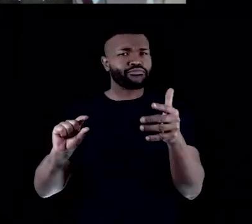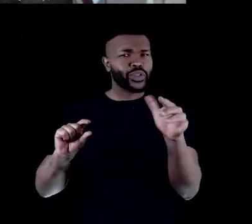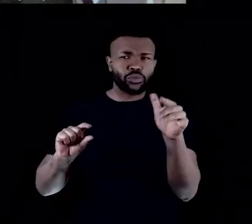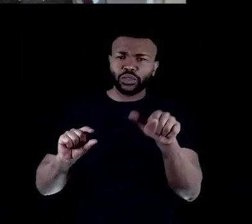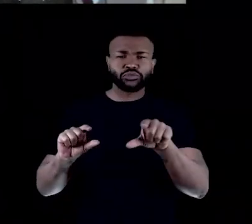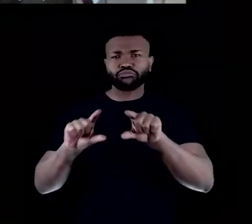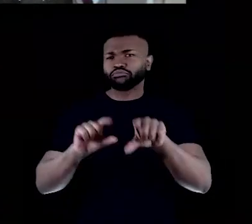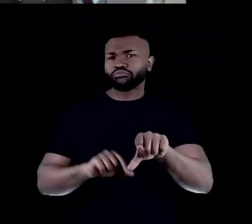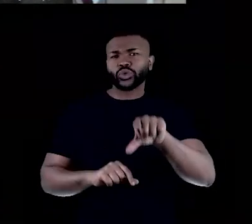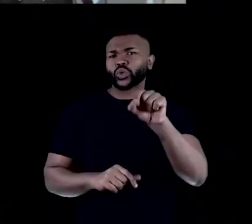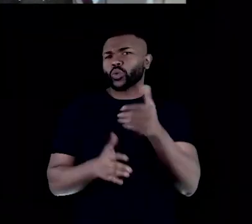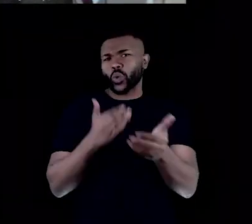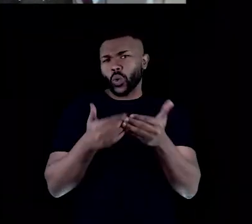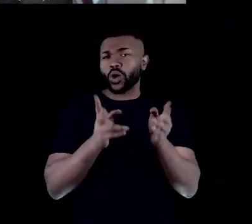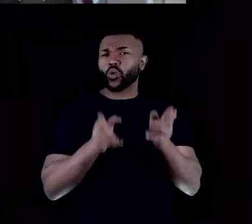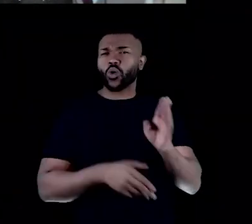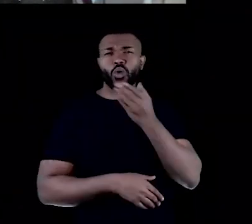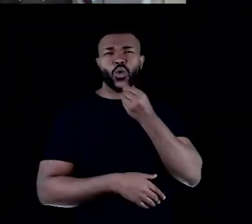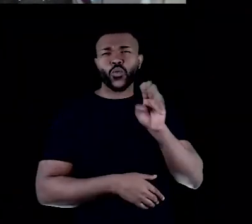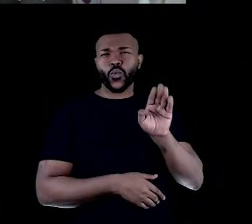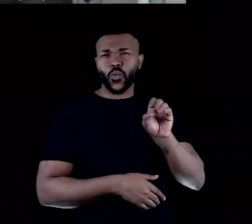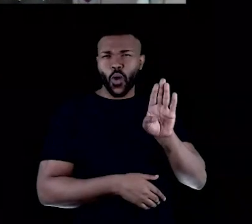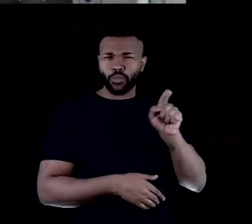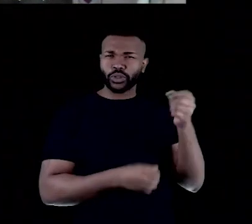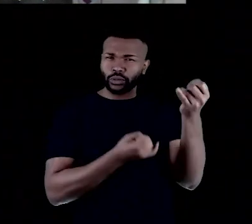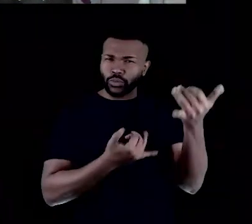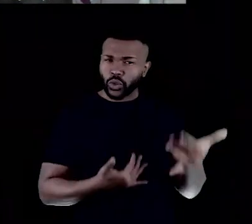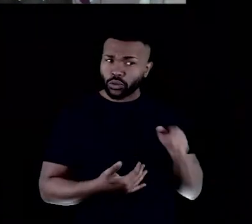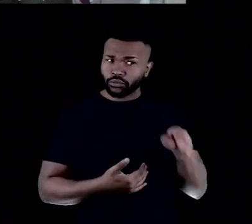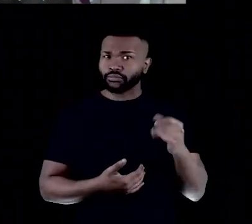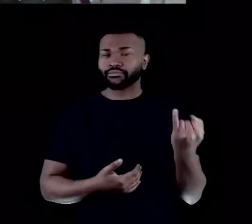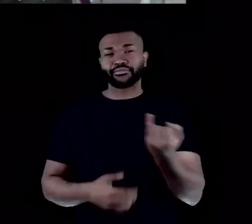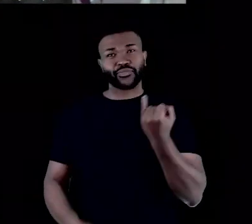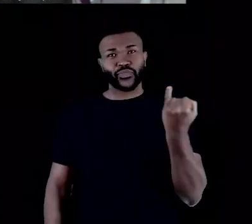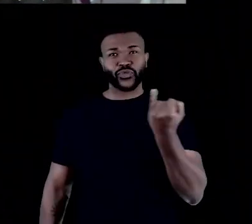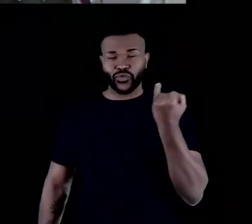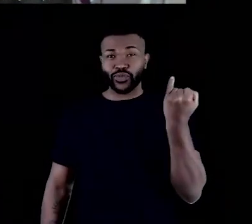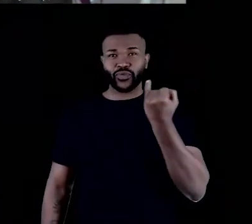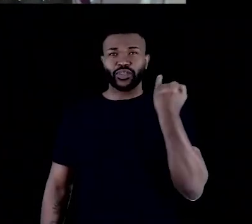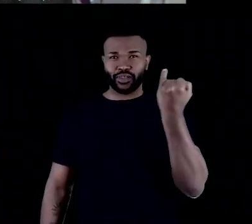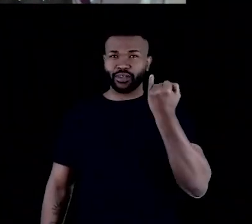um processo mais ou menos aleatório, que nem esse que o Bob contou para a gente também, que é muito essencial